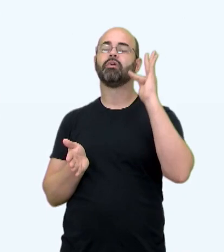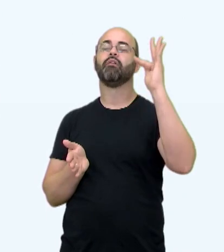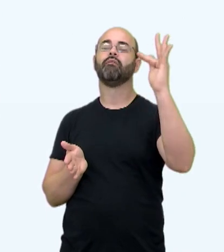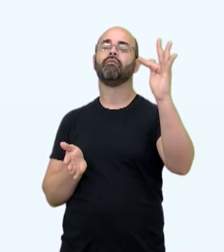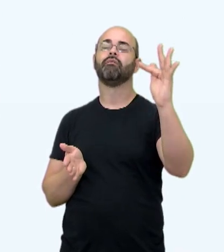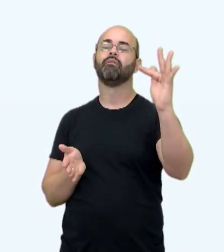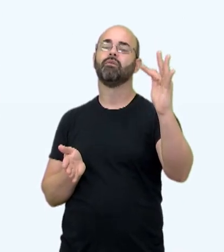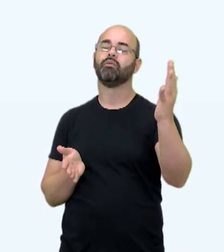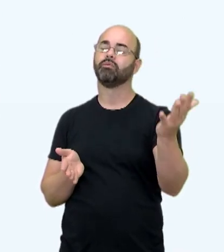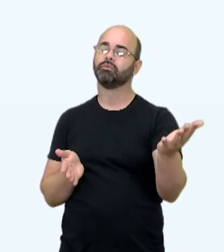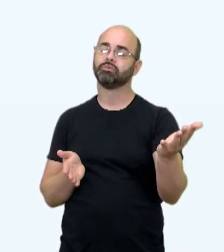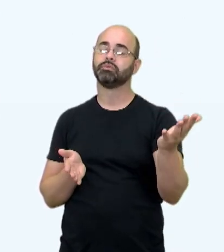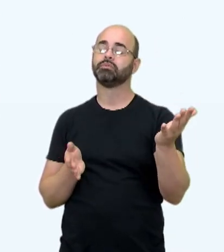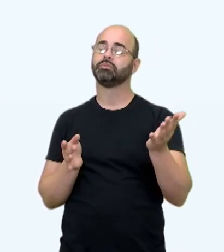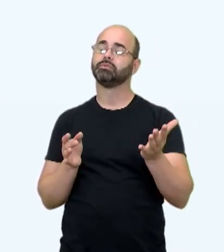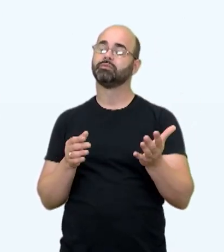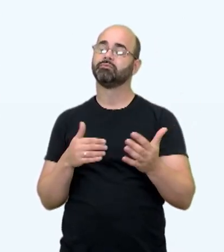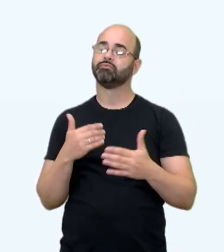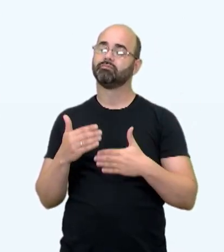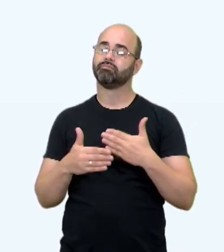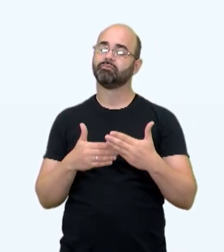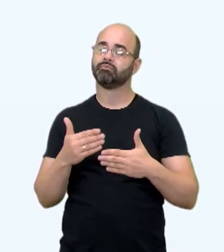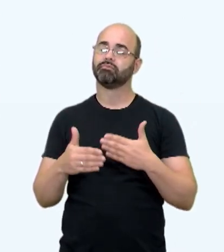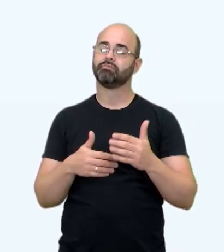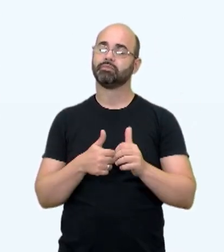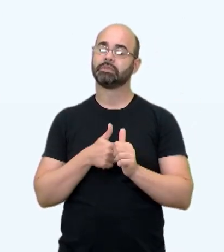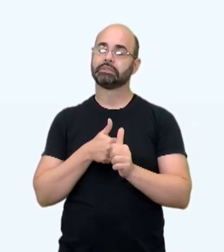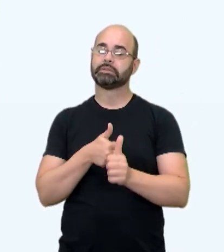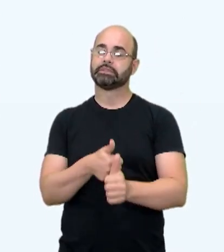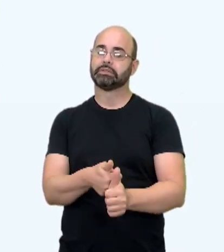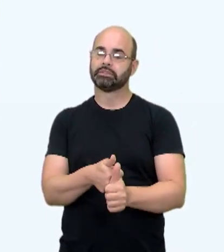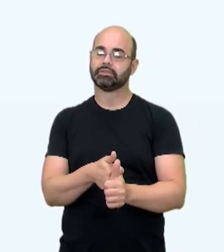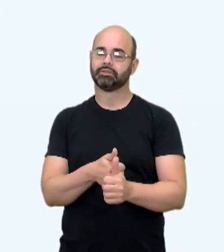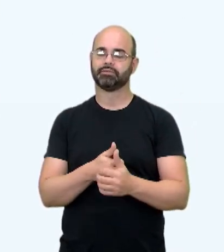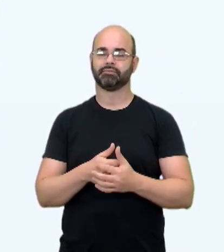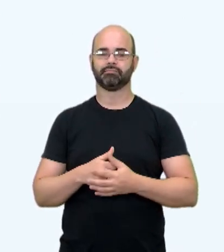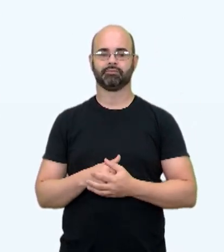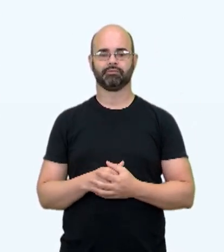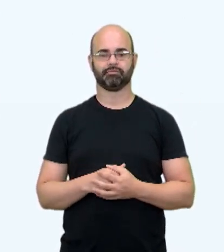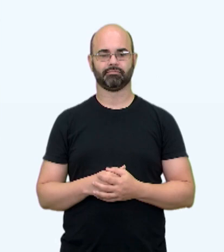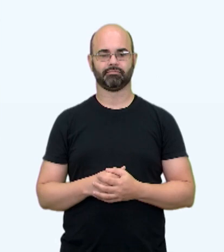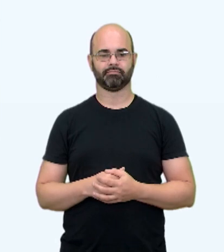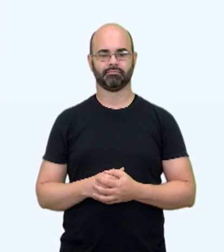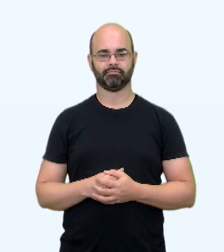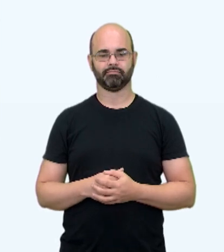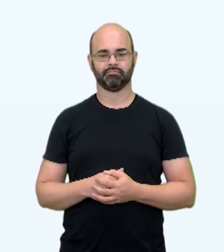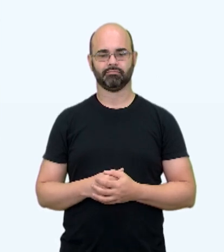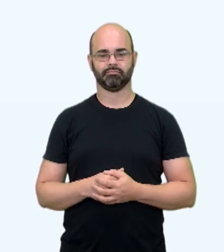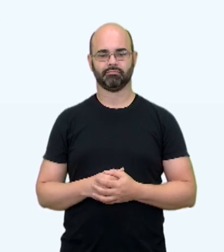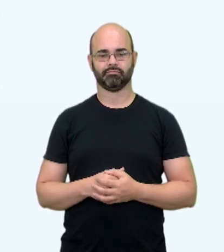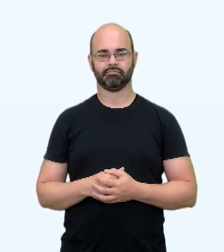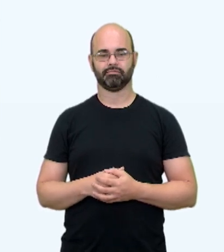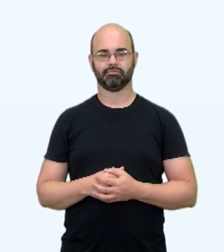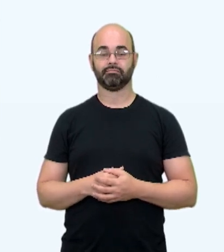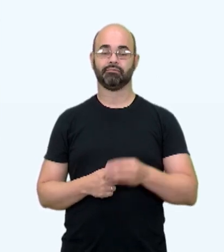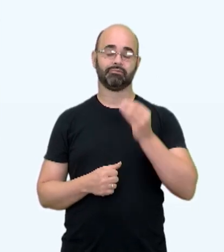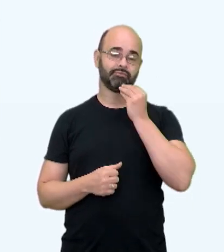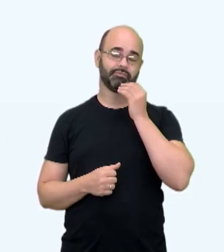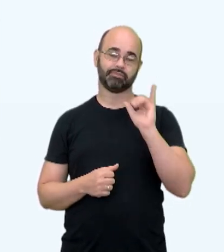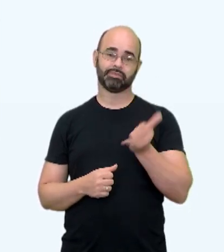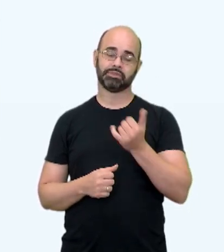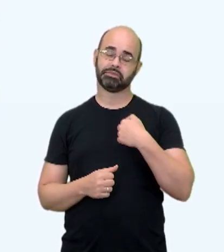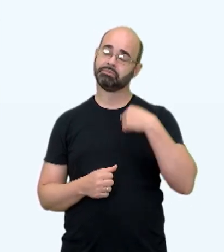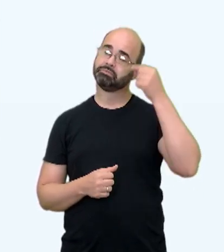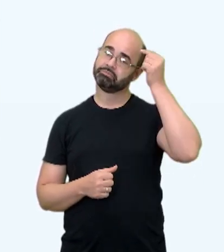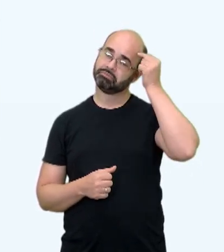que, infelizmente, vai se colocando cada vez mais próximo no horizonte. Então, essa é uma oportunidade, eu acho, acima de